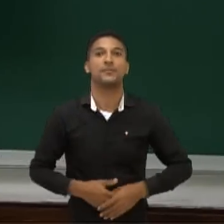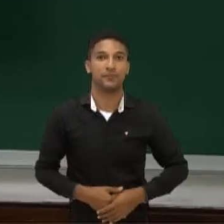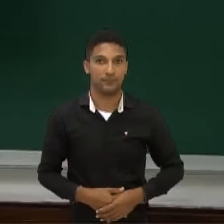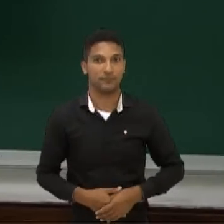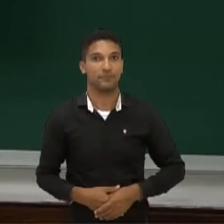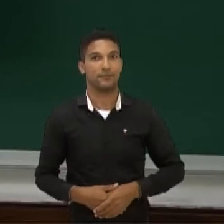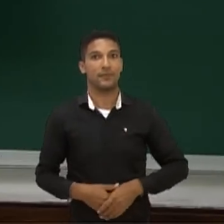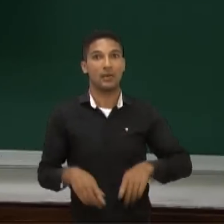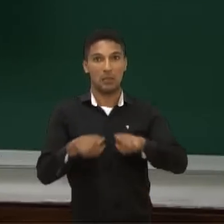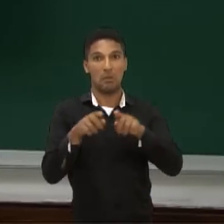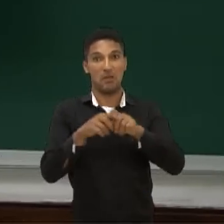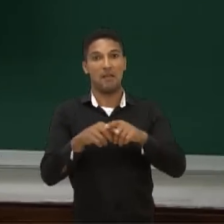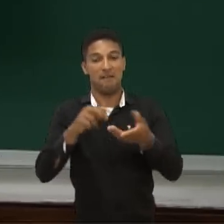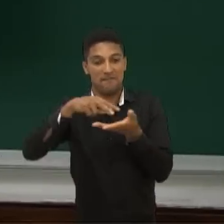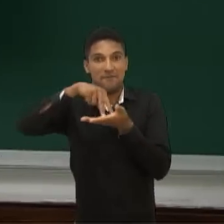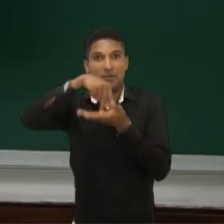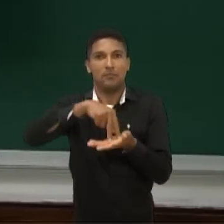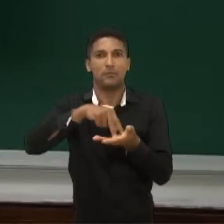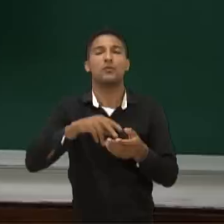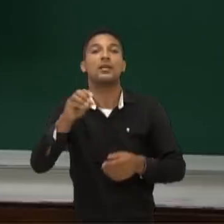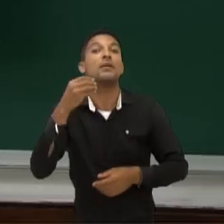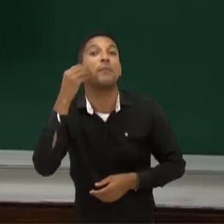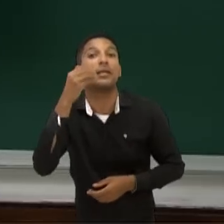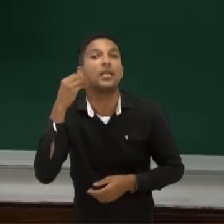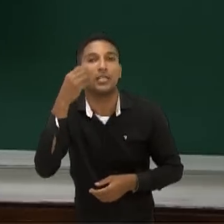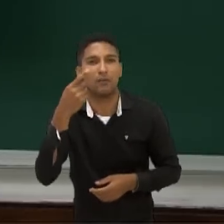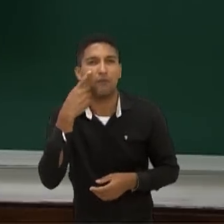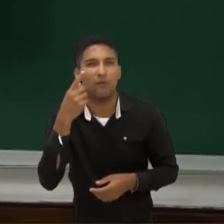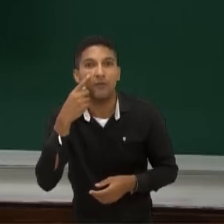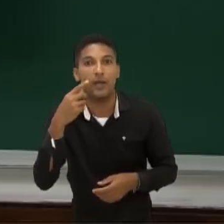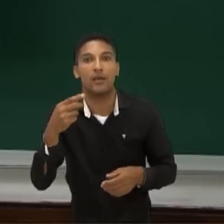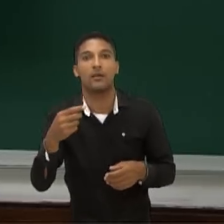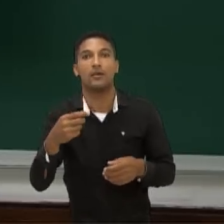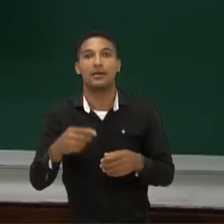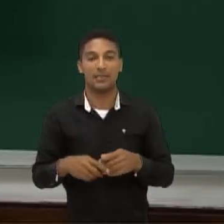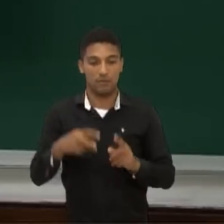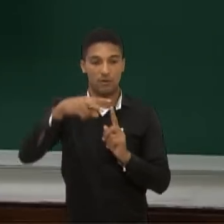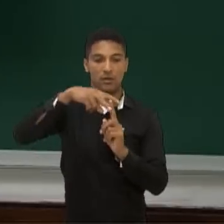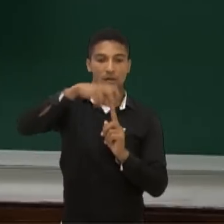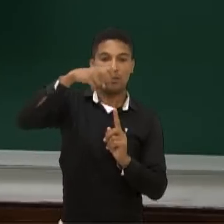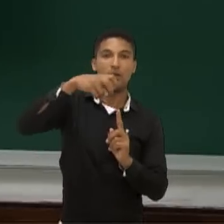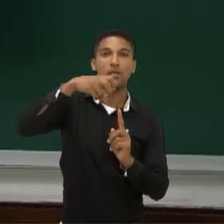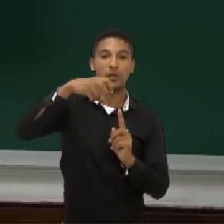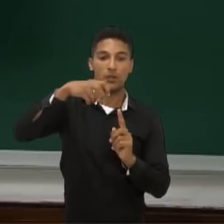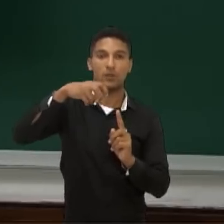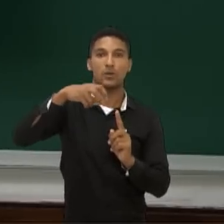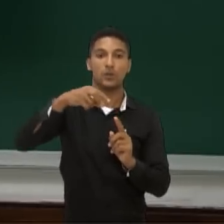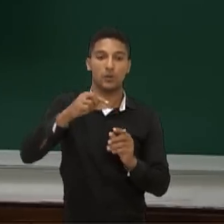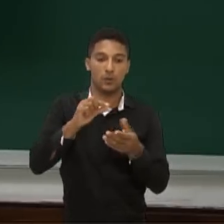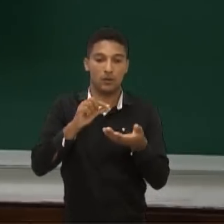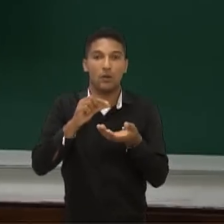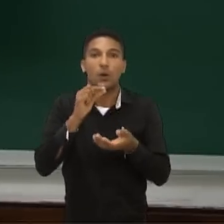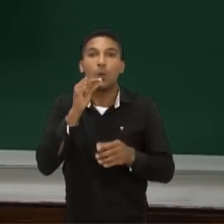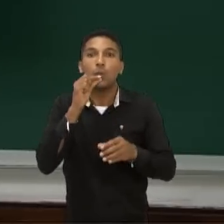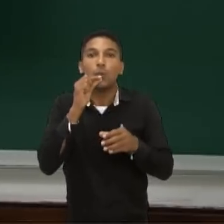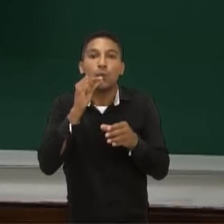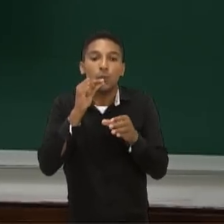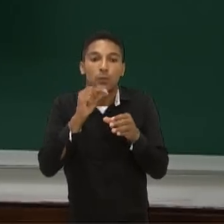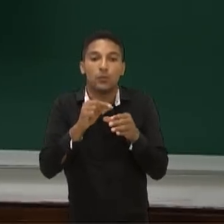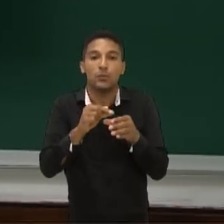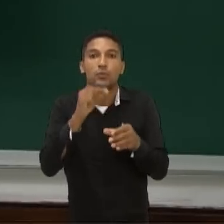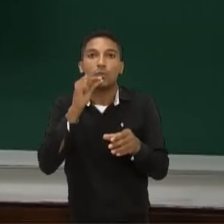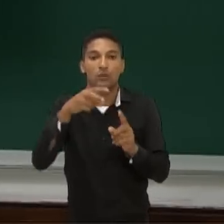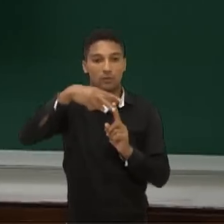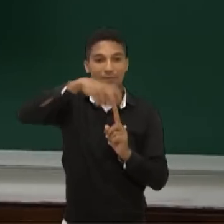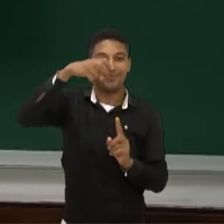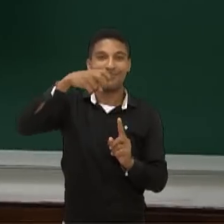conversar sobre isso mais pra frente, tá? Você apertar, ele não é rígido, ele é firme, ele fica forte, resistente, por isso que ele é usado